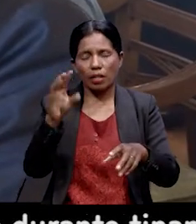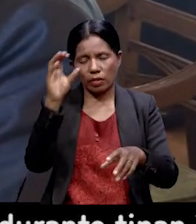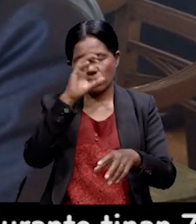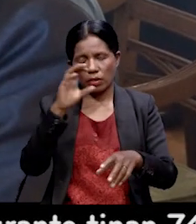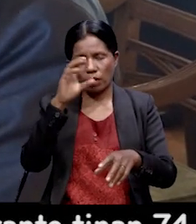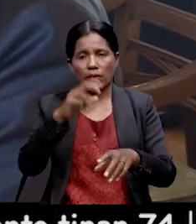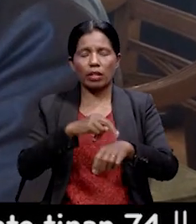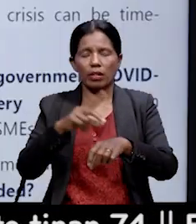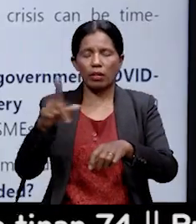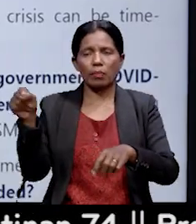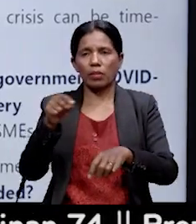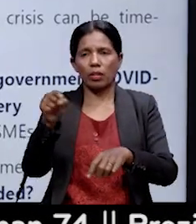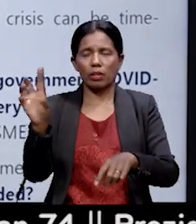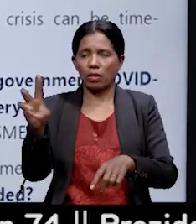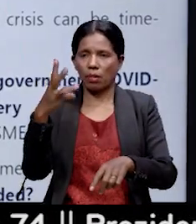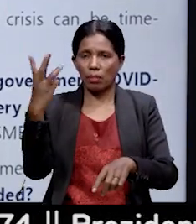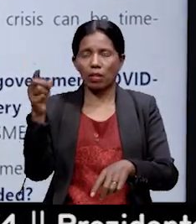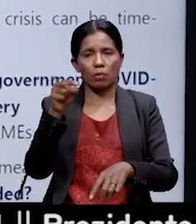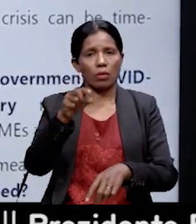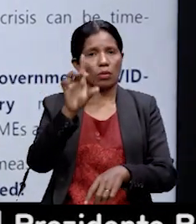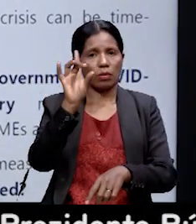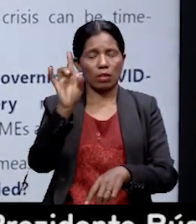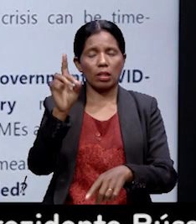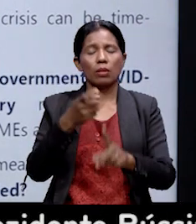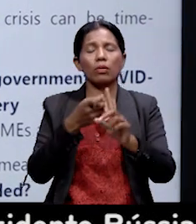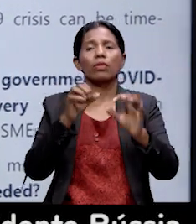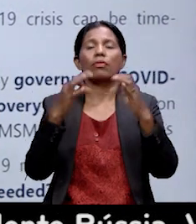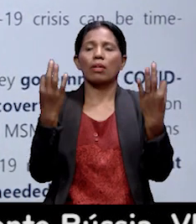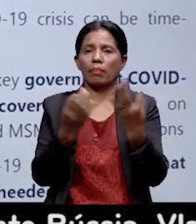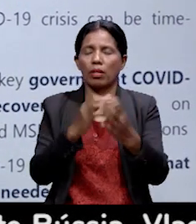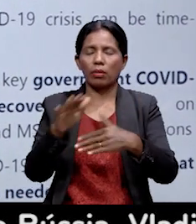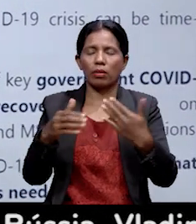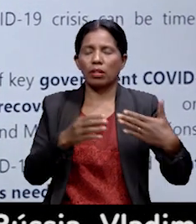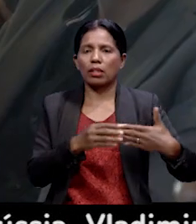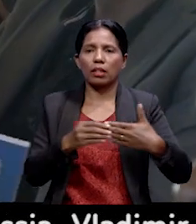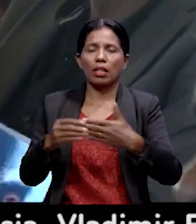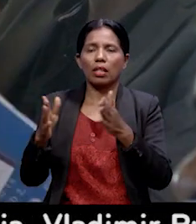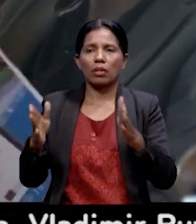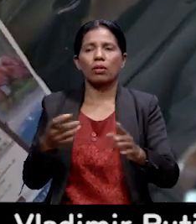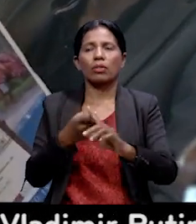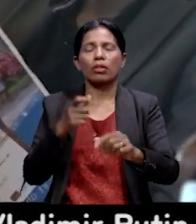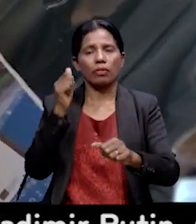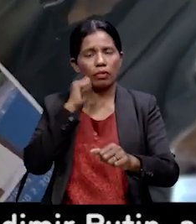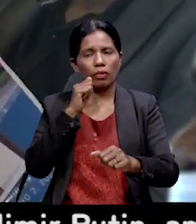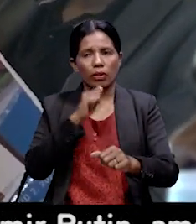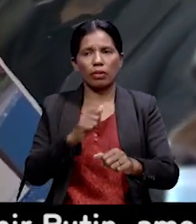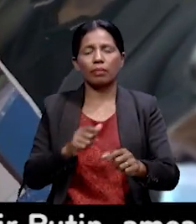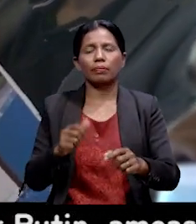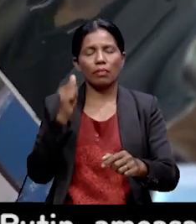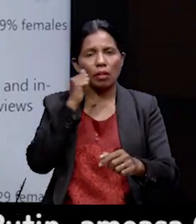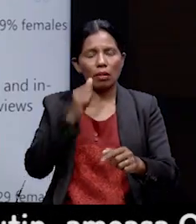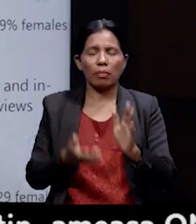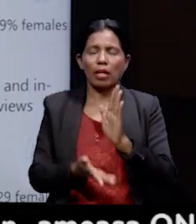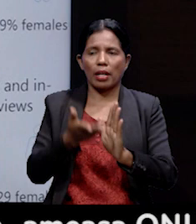por cento sanulo resinen pontualo, husi uma cain hotu lidera husi feto sira, percentagem feto nebe as